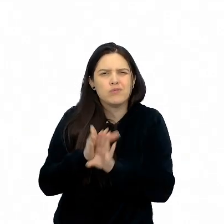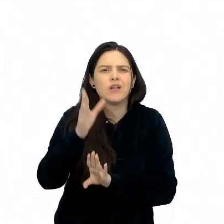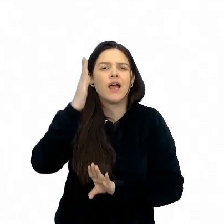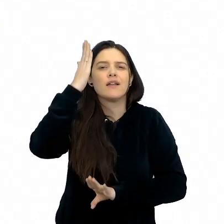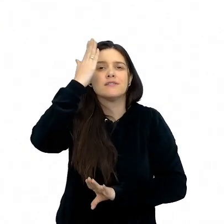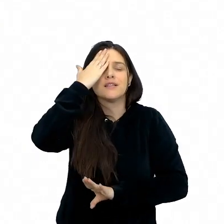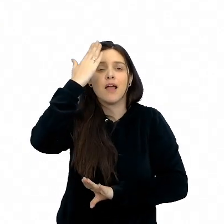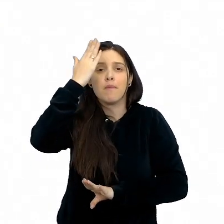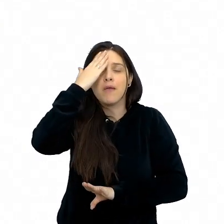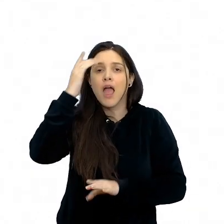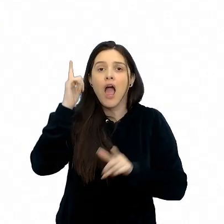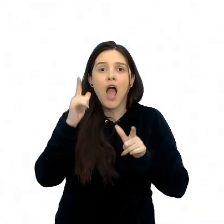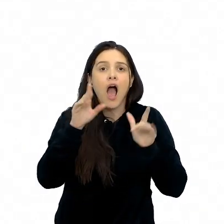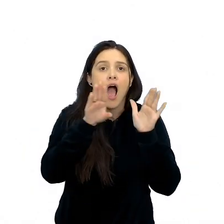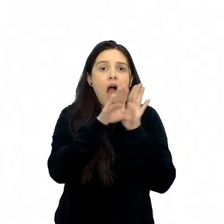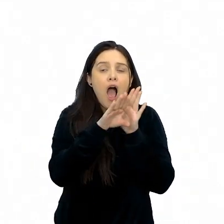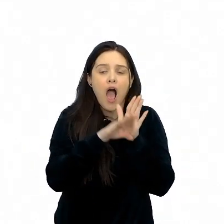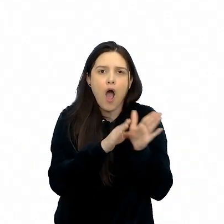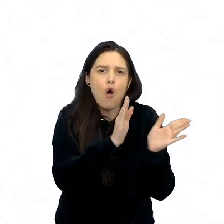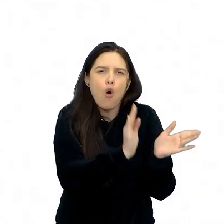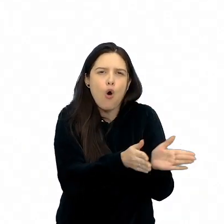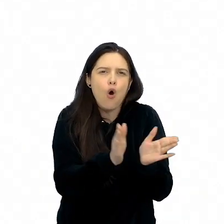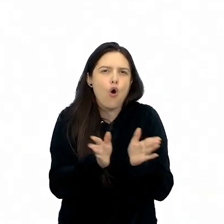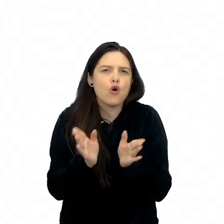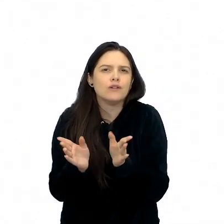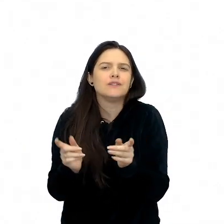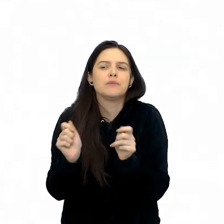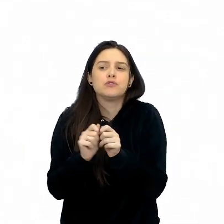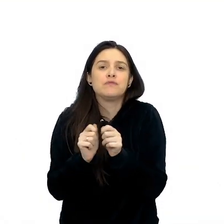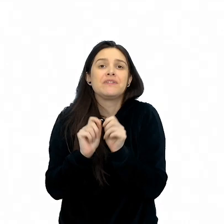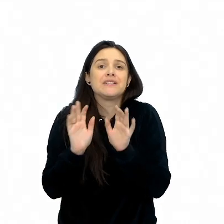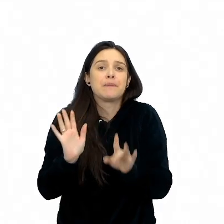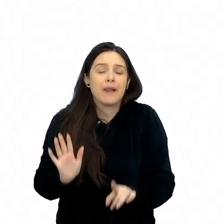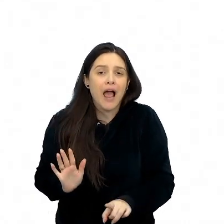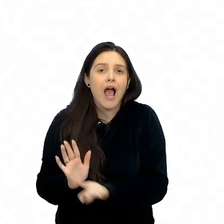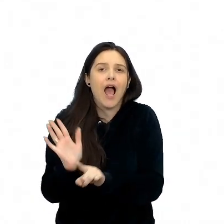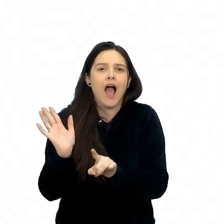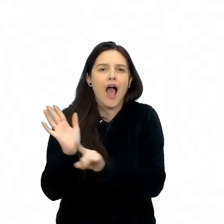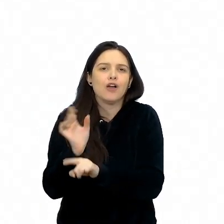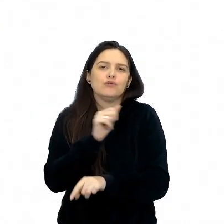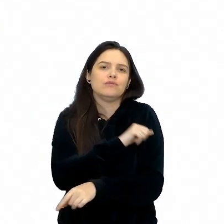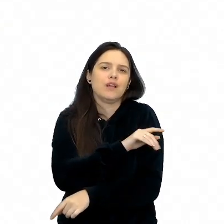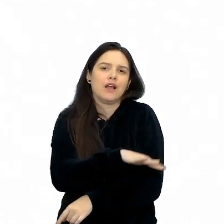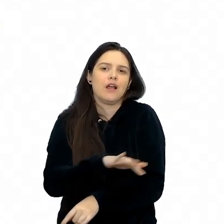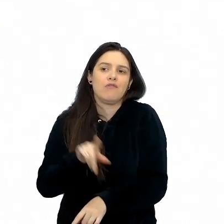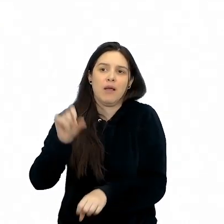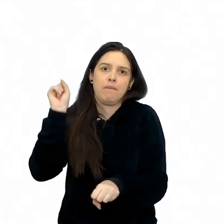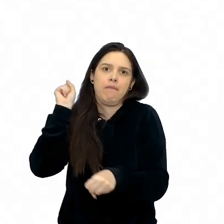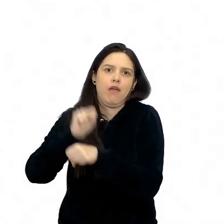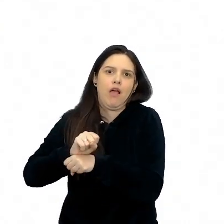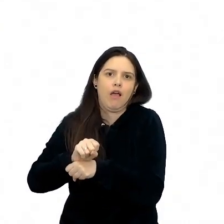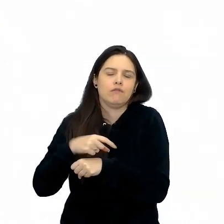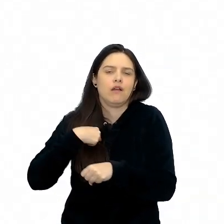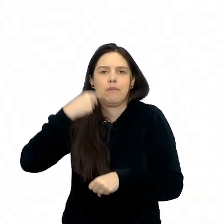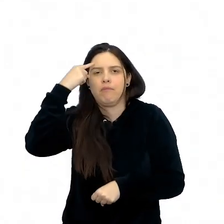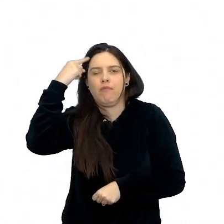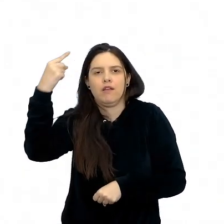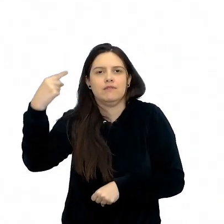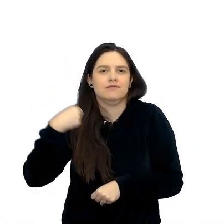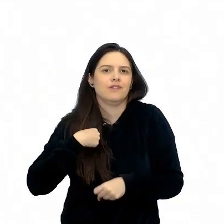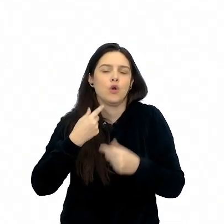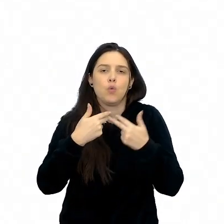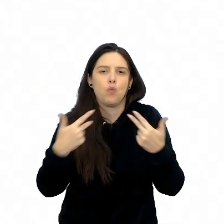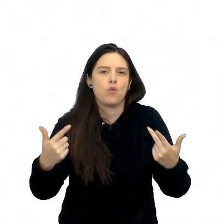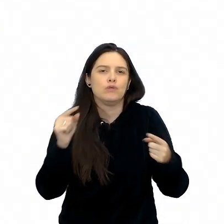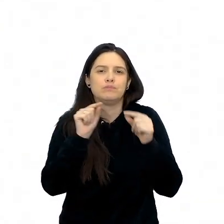saber até onde esse aluno chegou e o que eu tenho que fazer para ajudar. Então, esse estudante, ele está parado em algum ponto, eu tenho que saber buscar esse